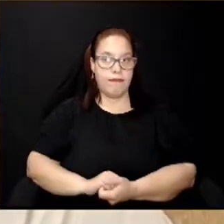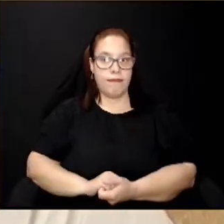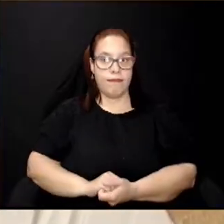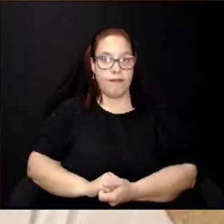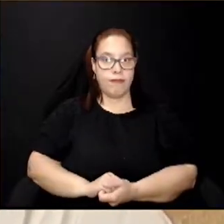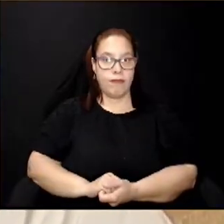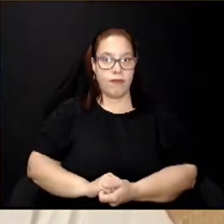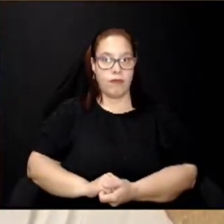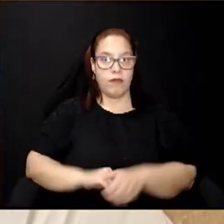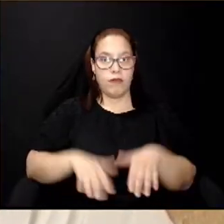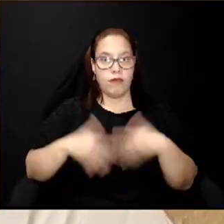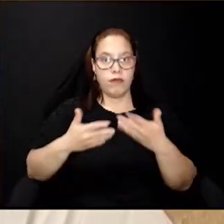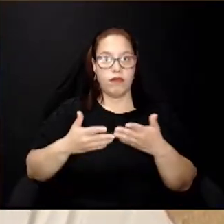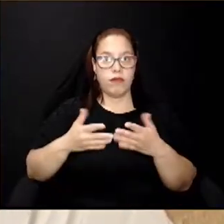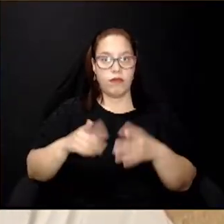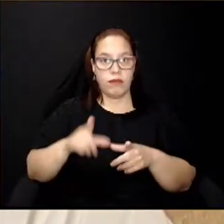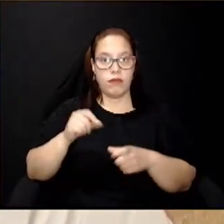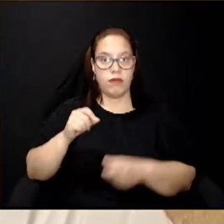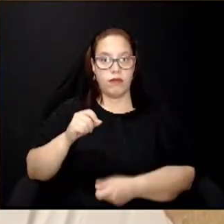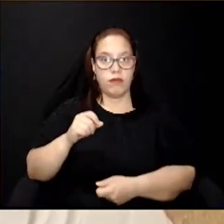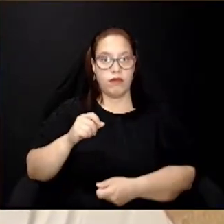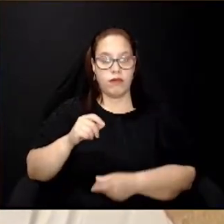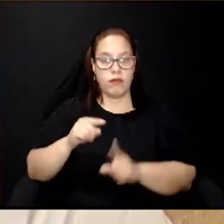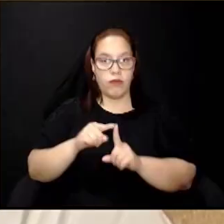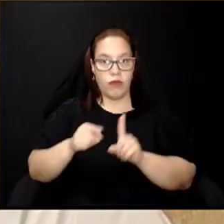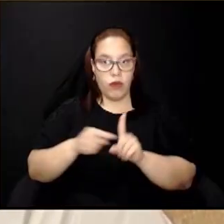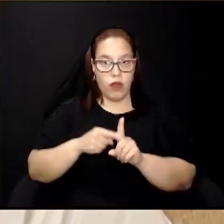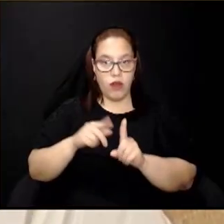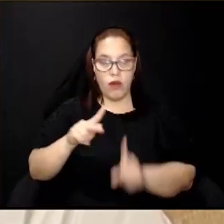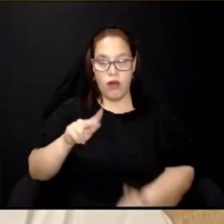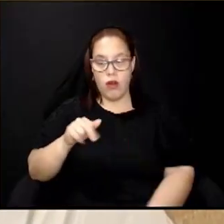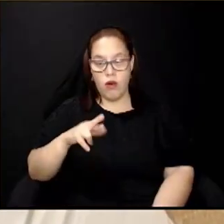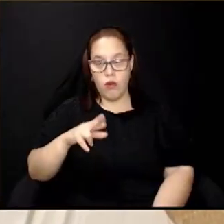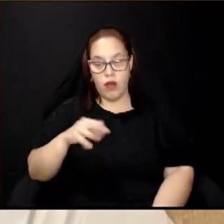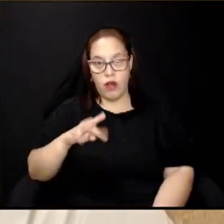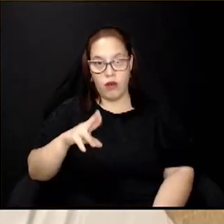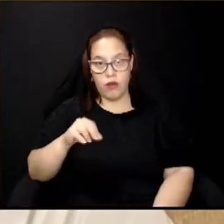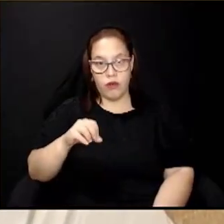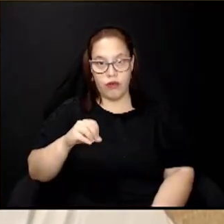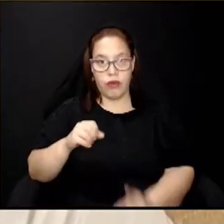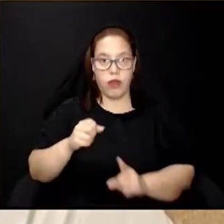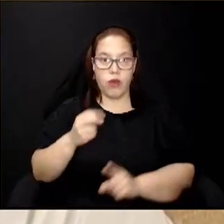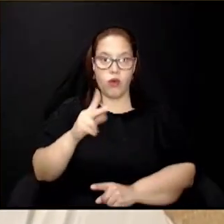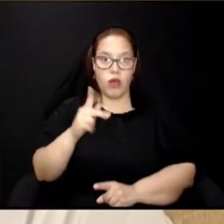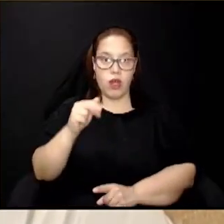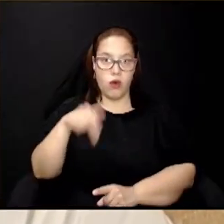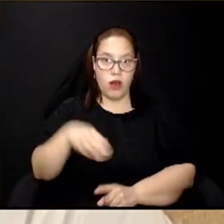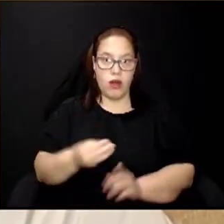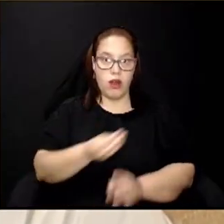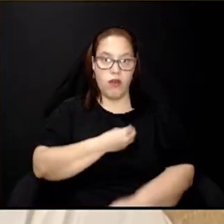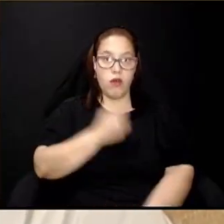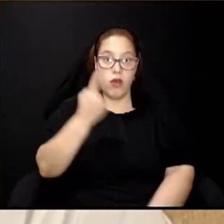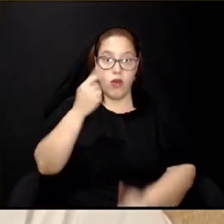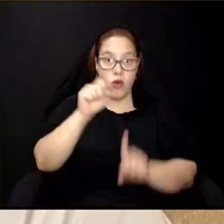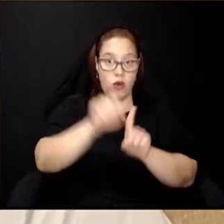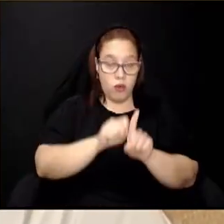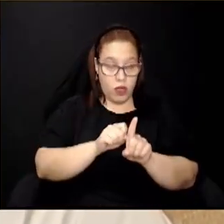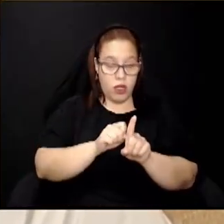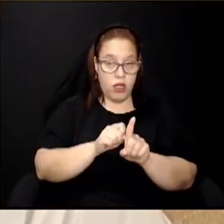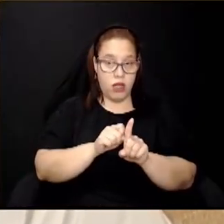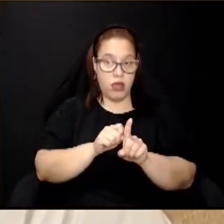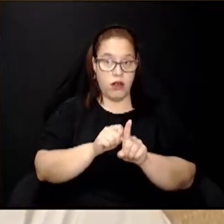Então, ela preferiu fazer um parto prematuro e o Cauã viveu 1 mês. Eu acho que, assim, esse foi um